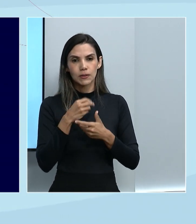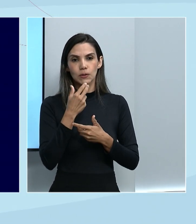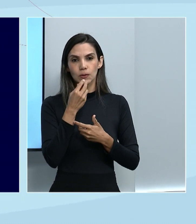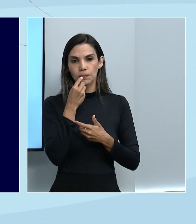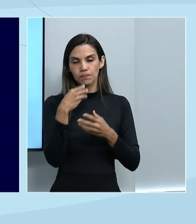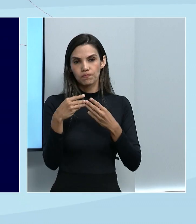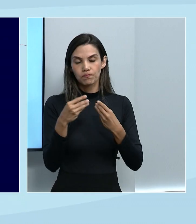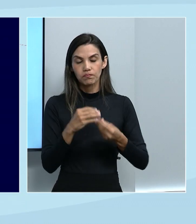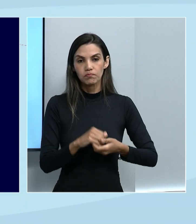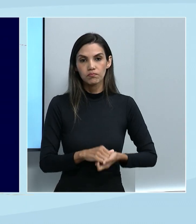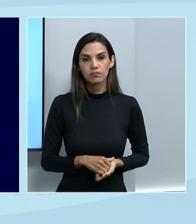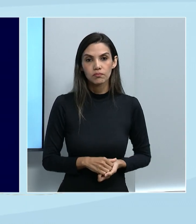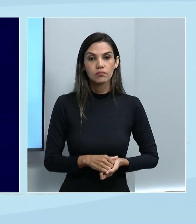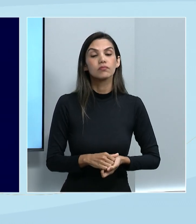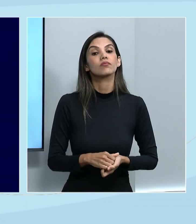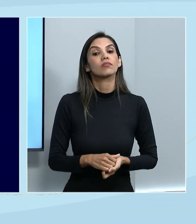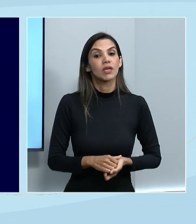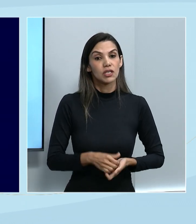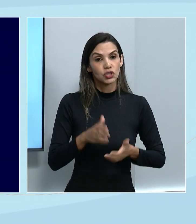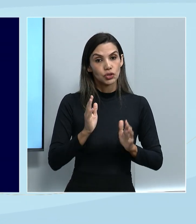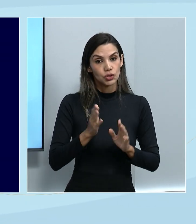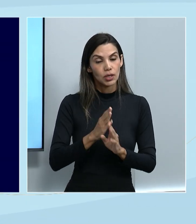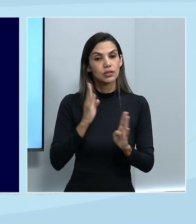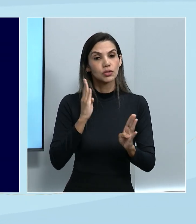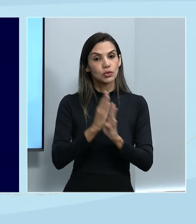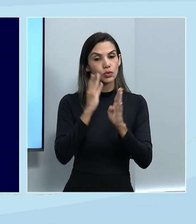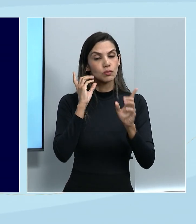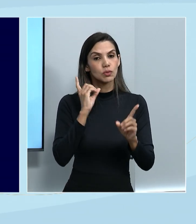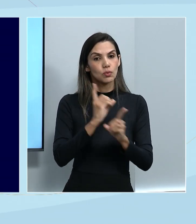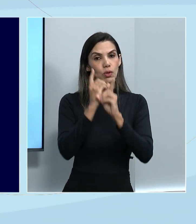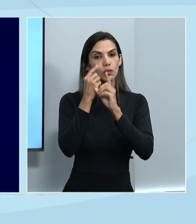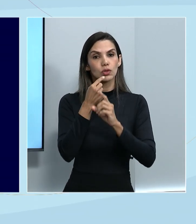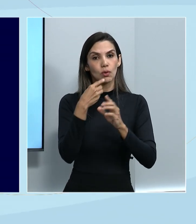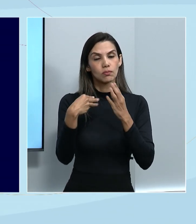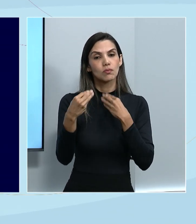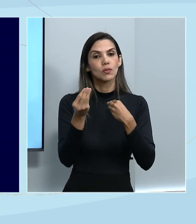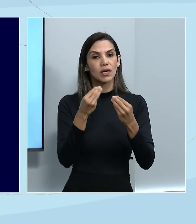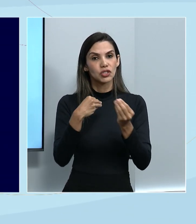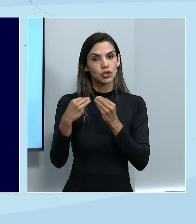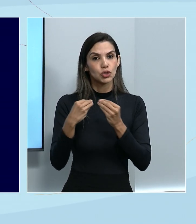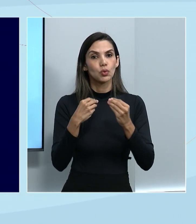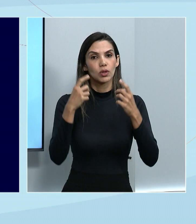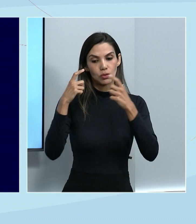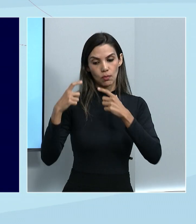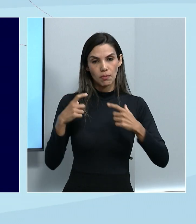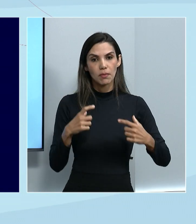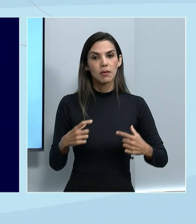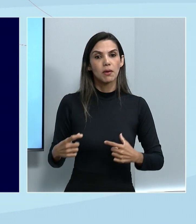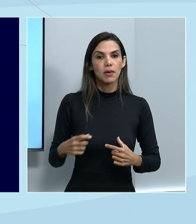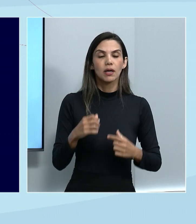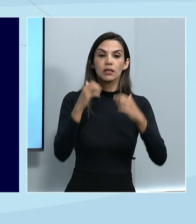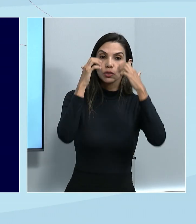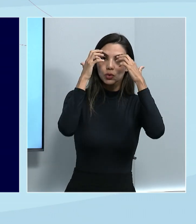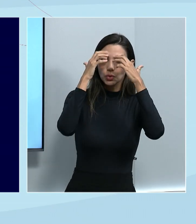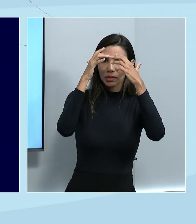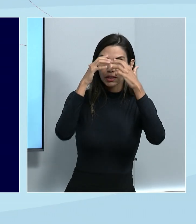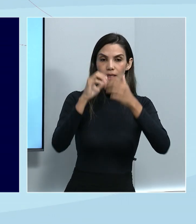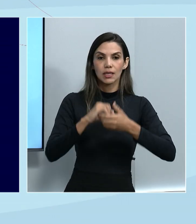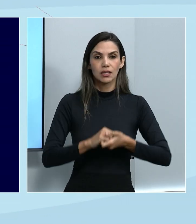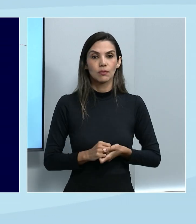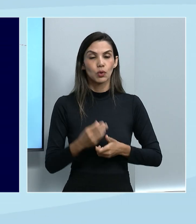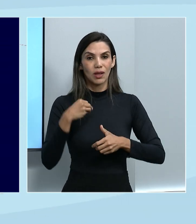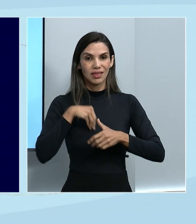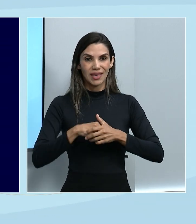se sabe é que partículas foram encontradas em diferentes partes do corpo humano, no cérebro, na